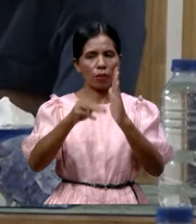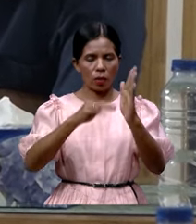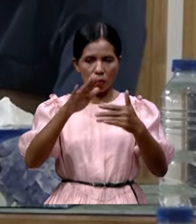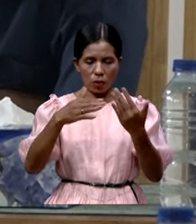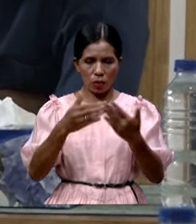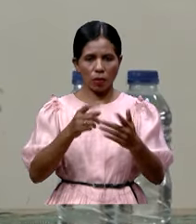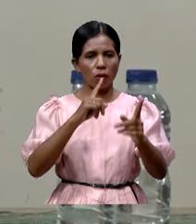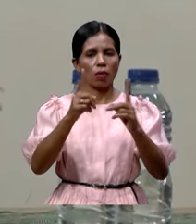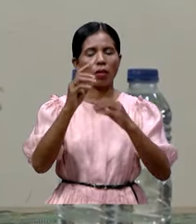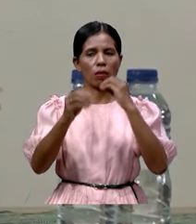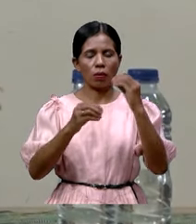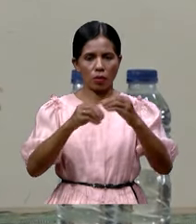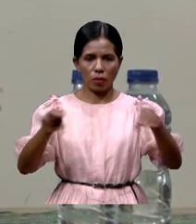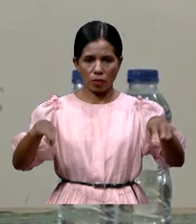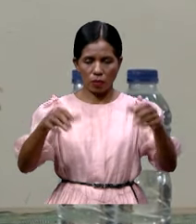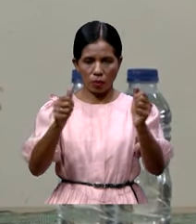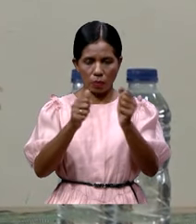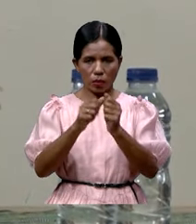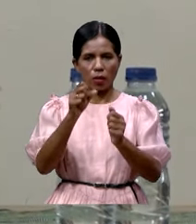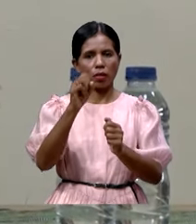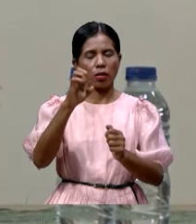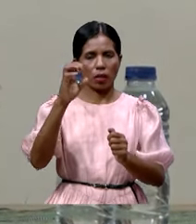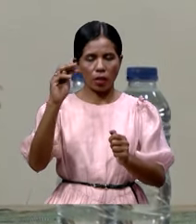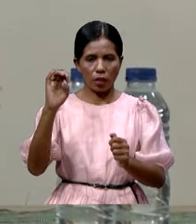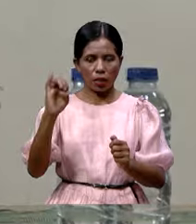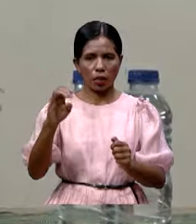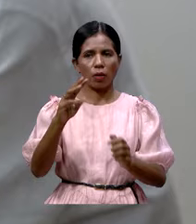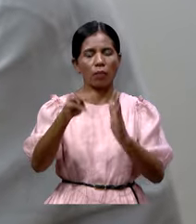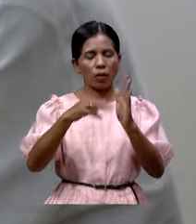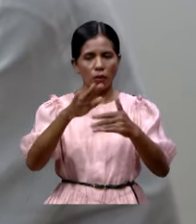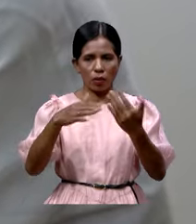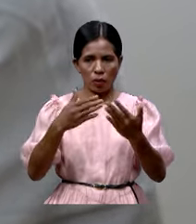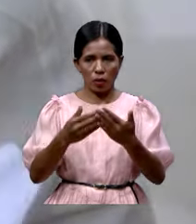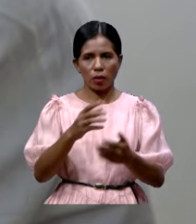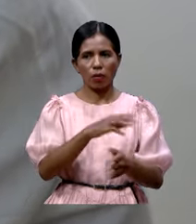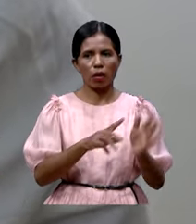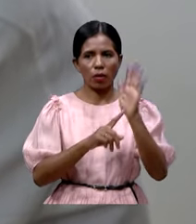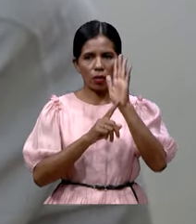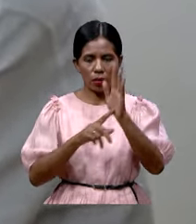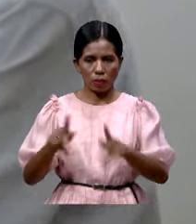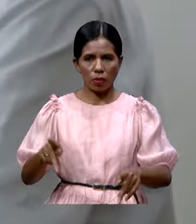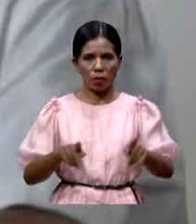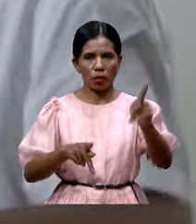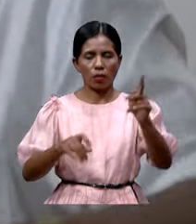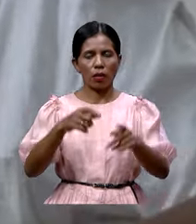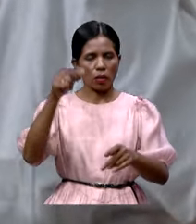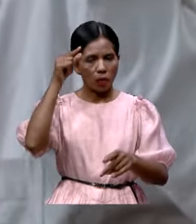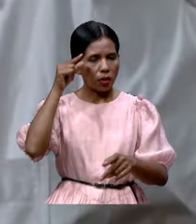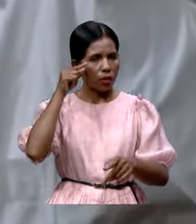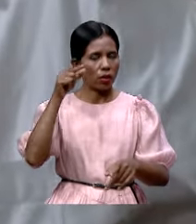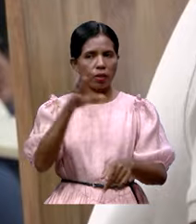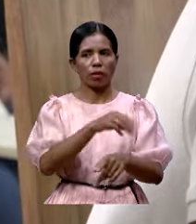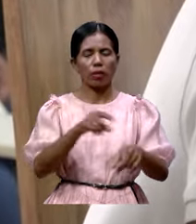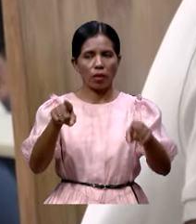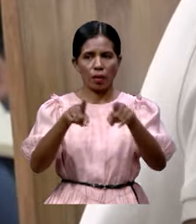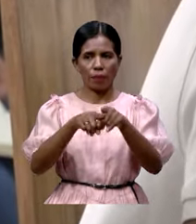onde colega com a ba, serviço a mútuo que entre CI no Media Sira, durante nem, liu ba publicação, notícia Igualdade de Gênero Nian. Espírito